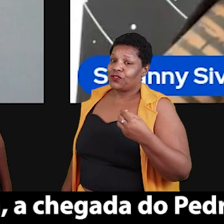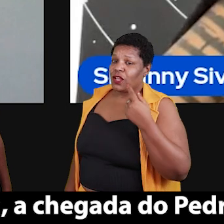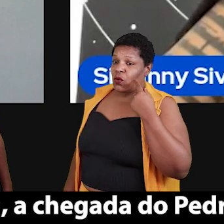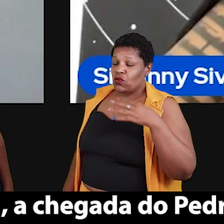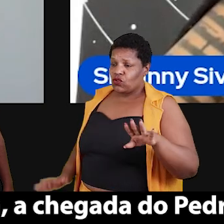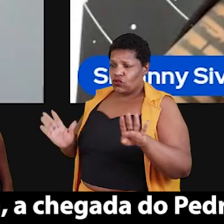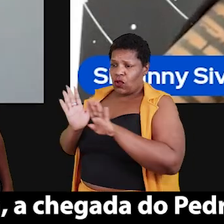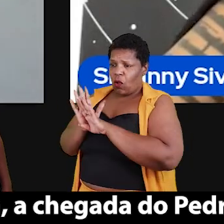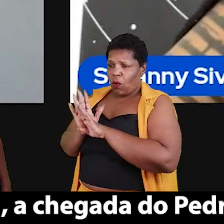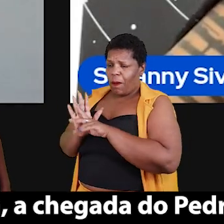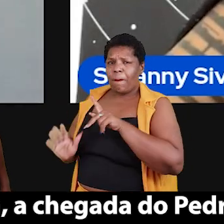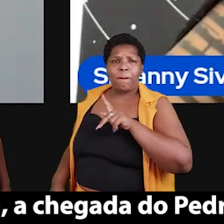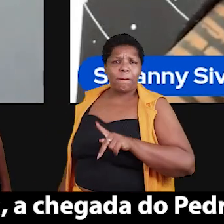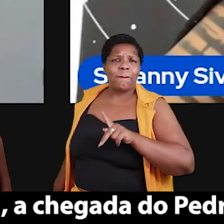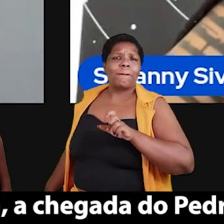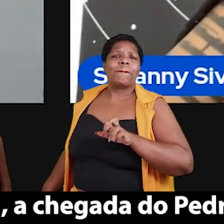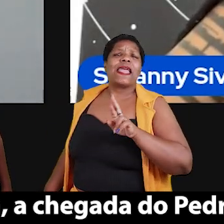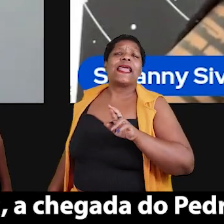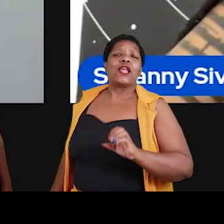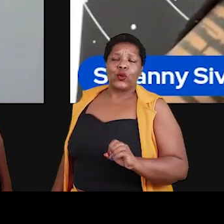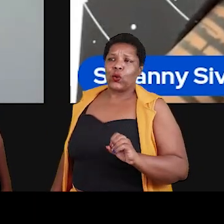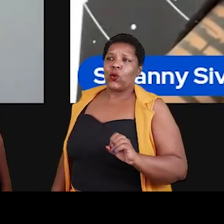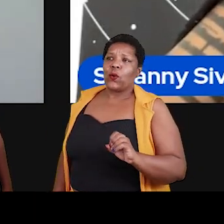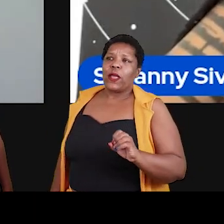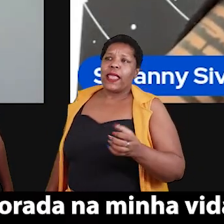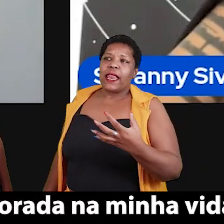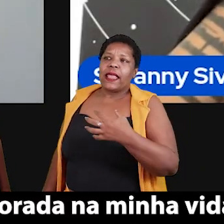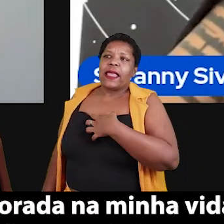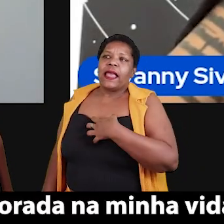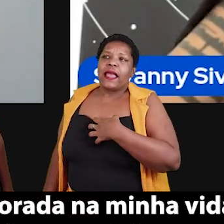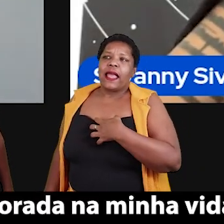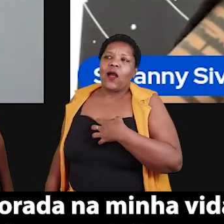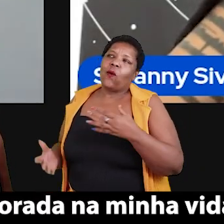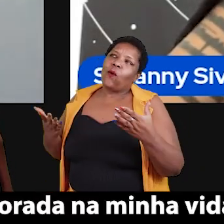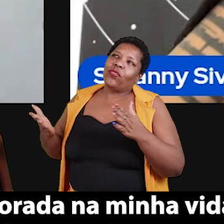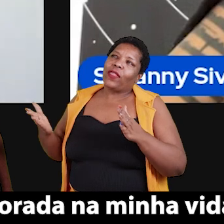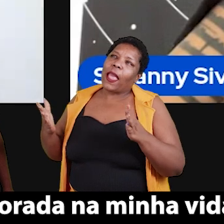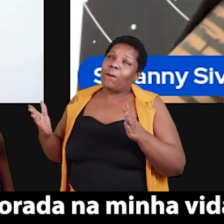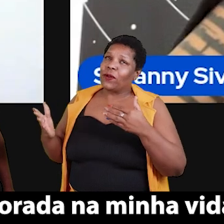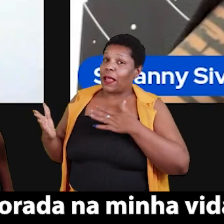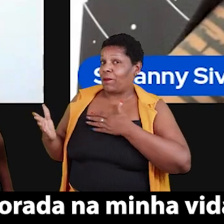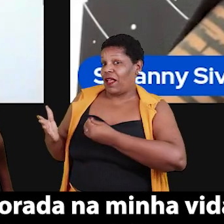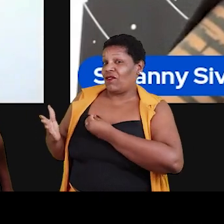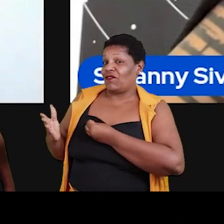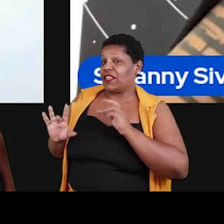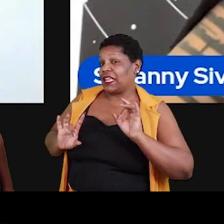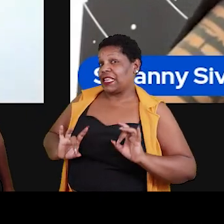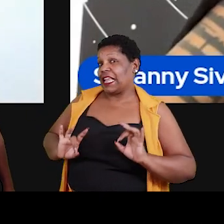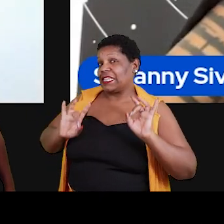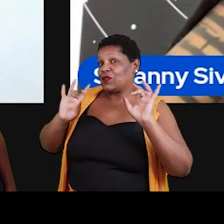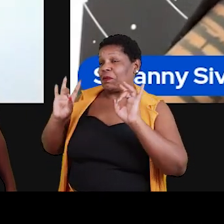chegada do Pedro, ele marca uma temporada na minha vida muito especial, né?